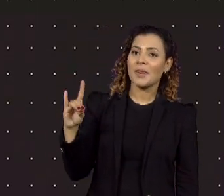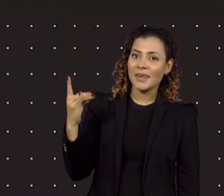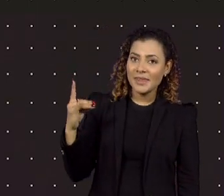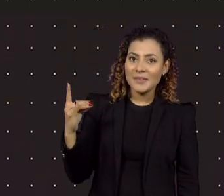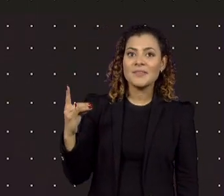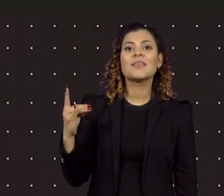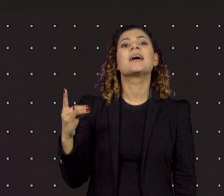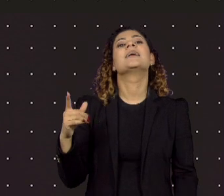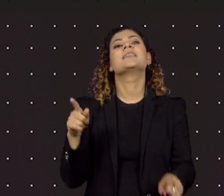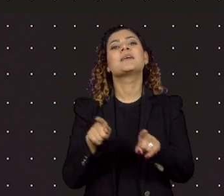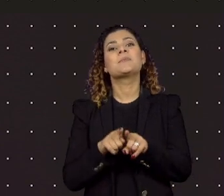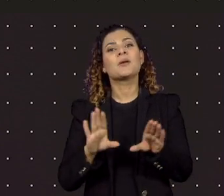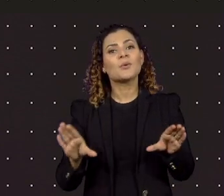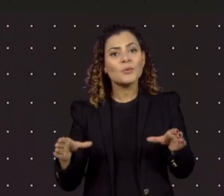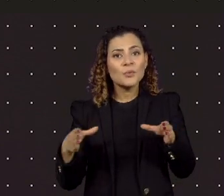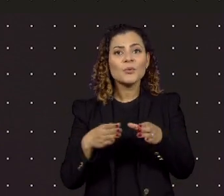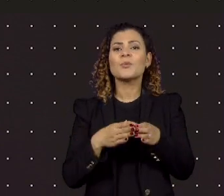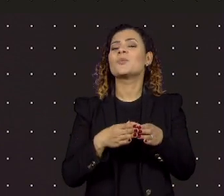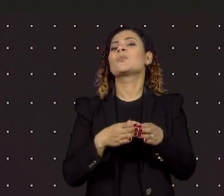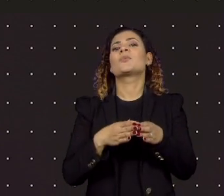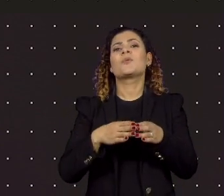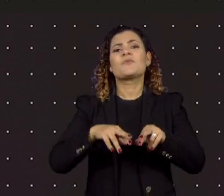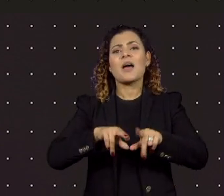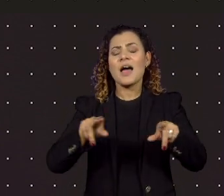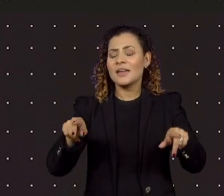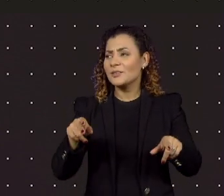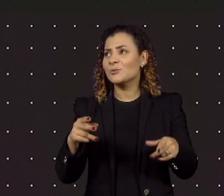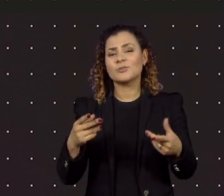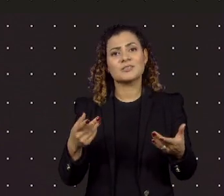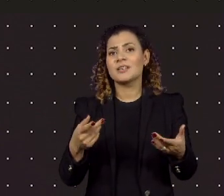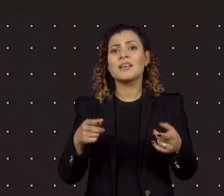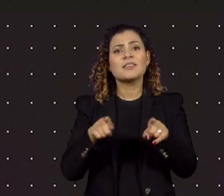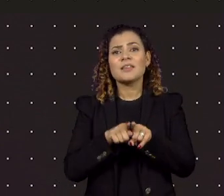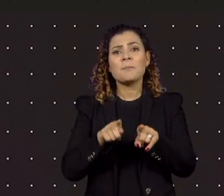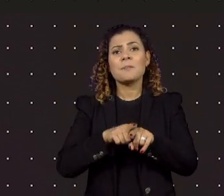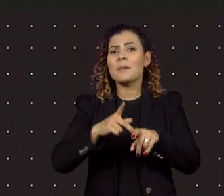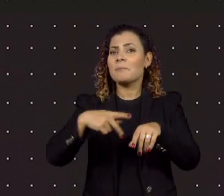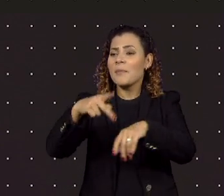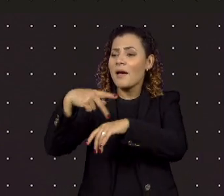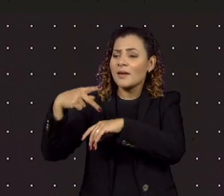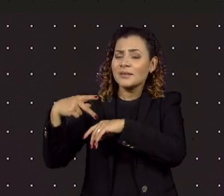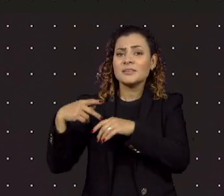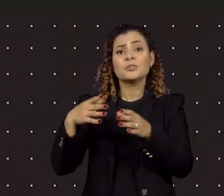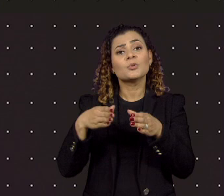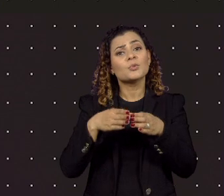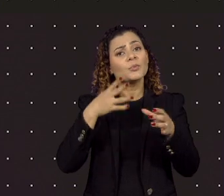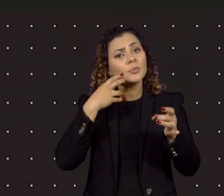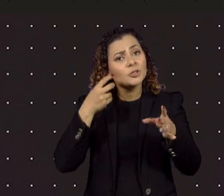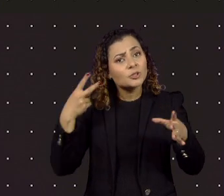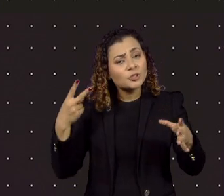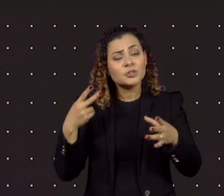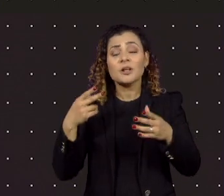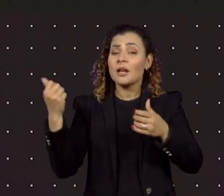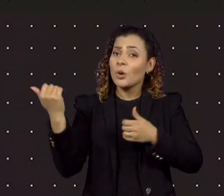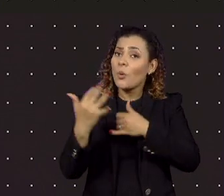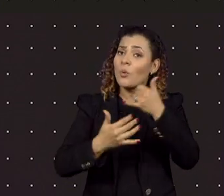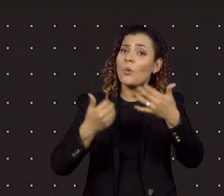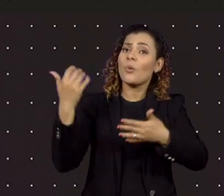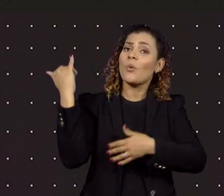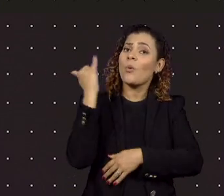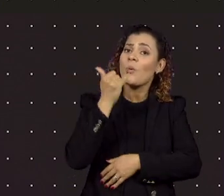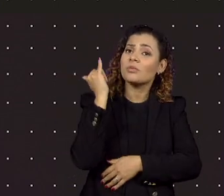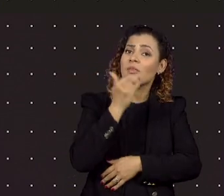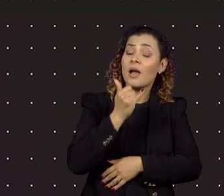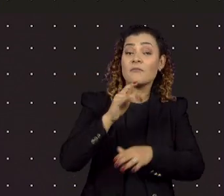dos tchecuas, das nações indígenas que tem. Depois da